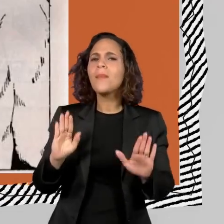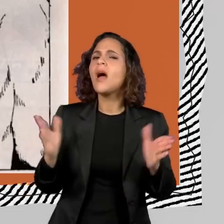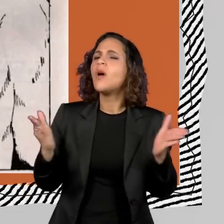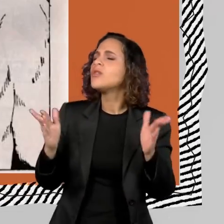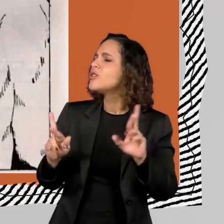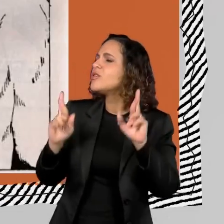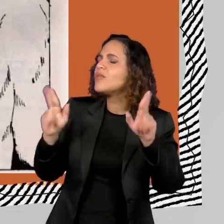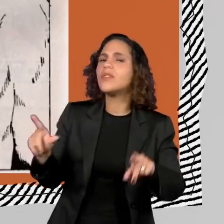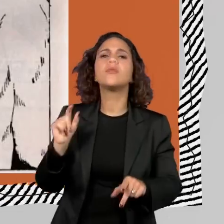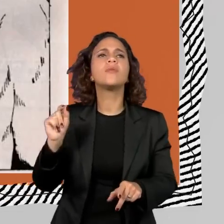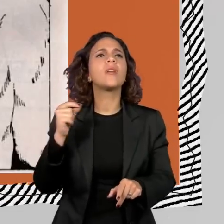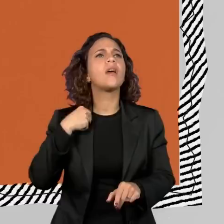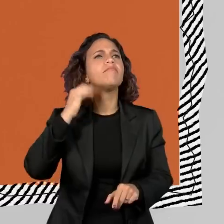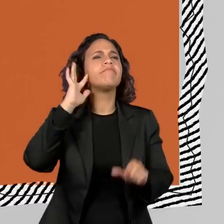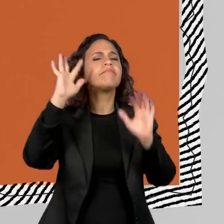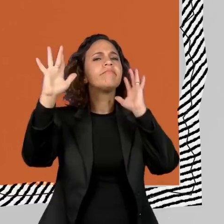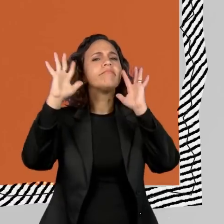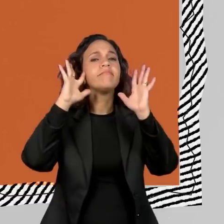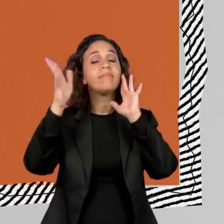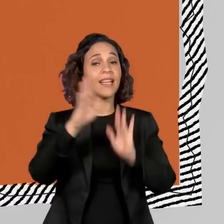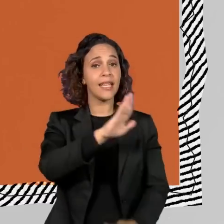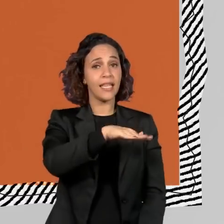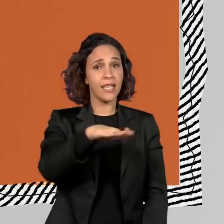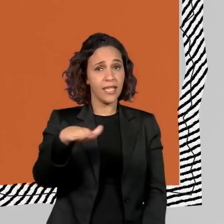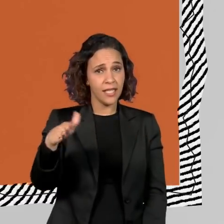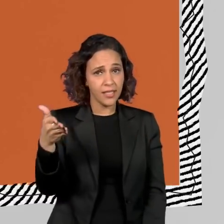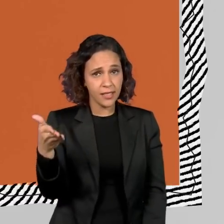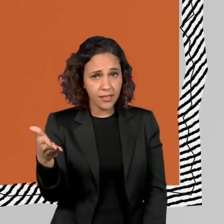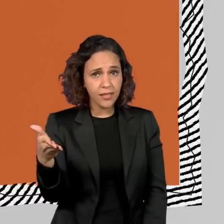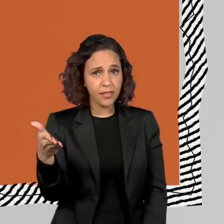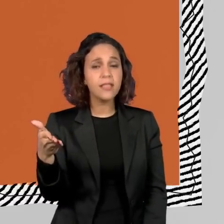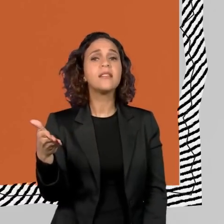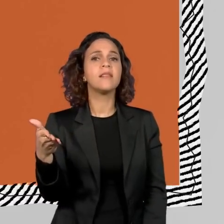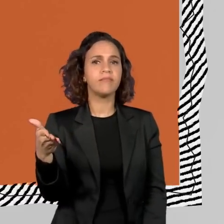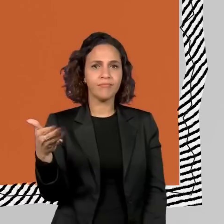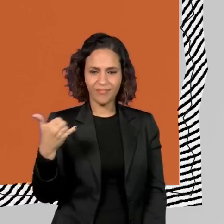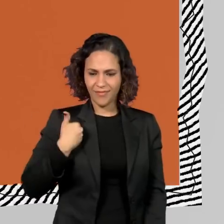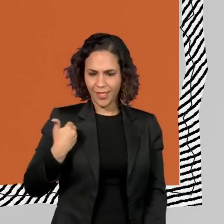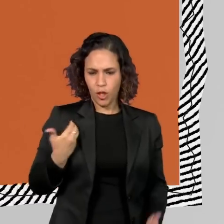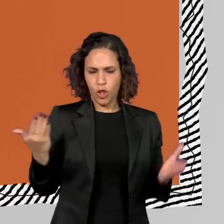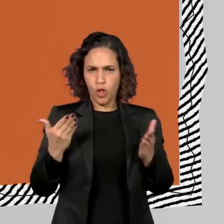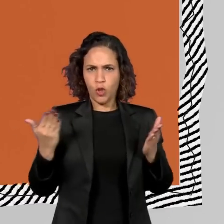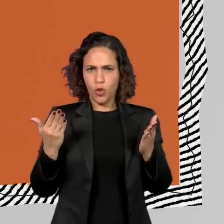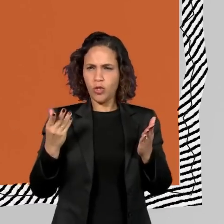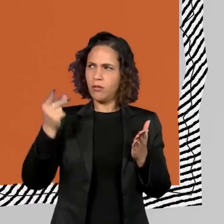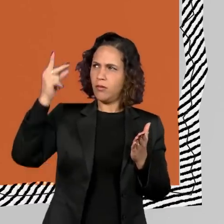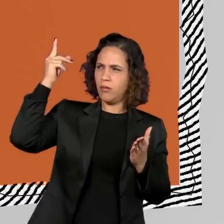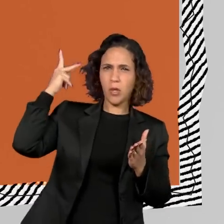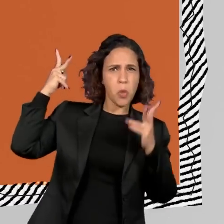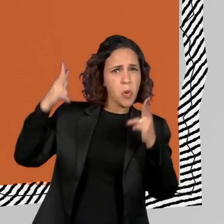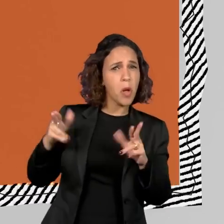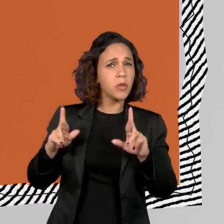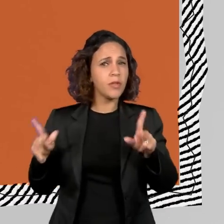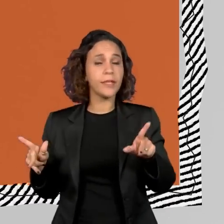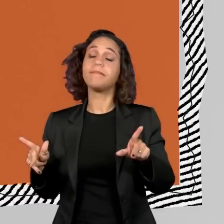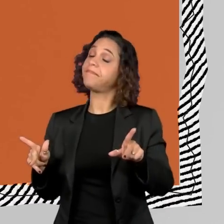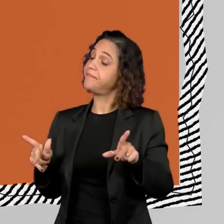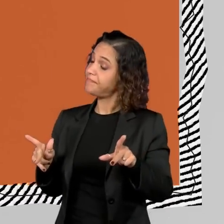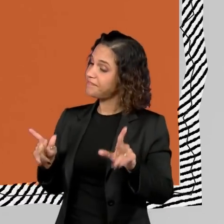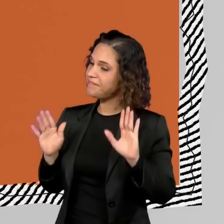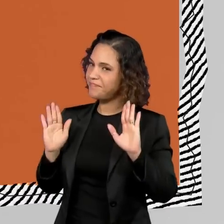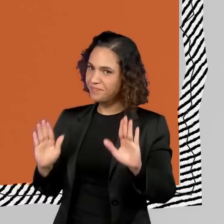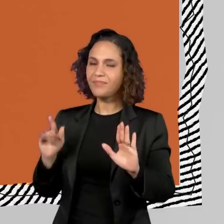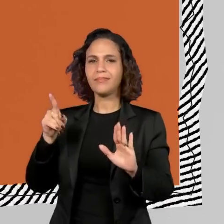hoje, eu fico imaginando, de uma criança? Tem uma diferença grande. Bom, primeiro que assim, a